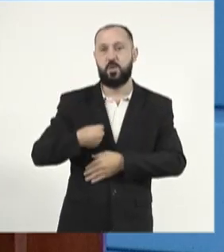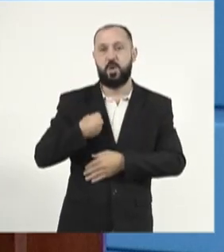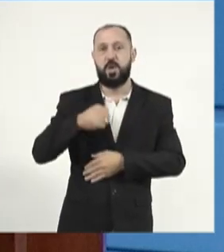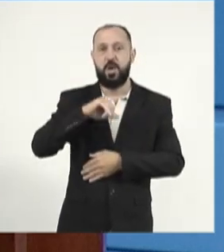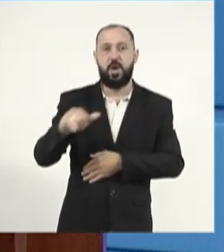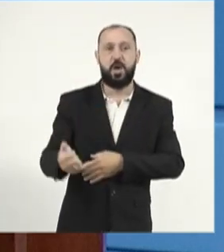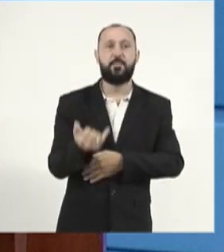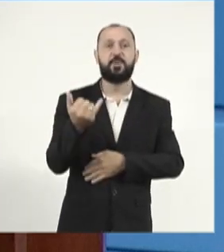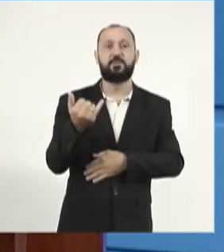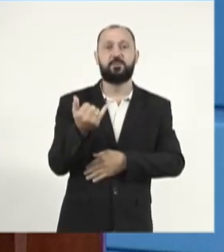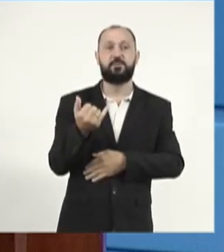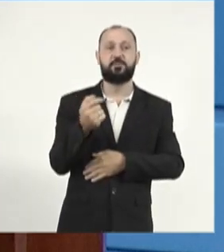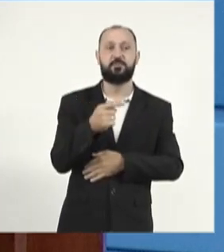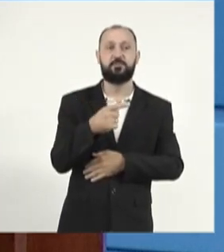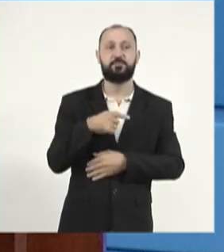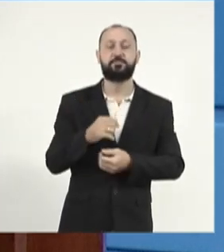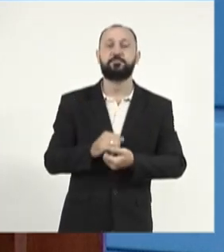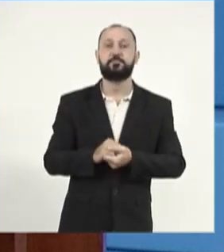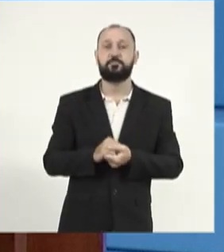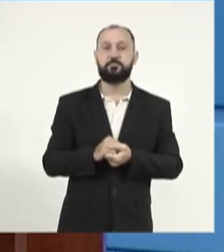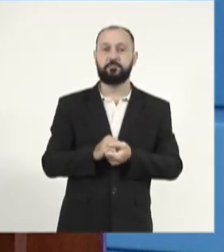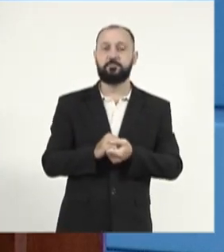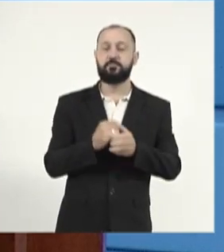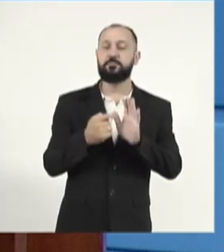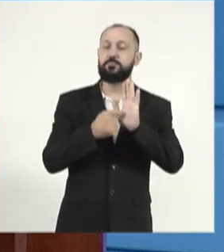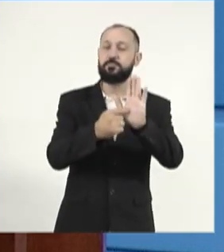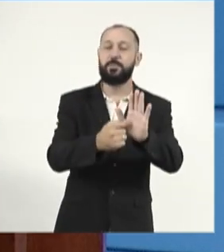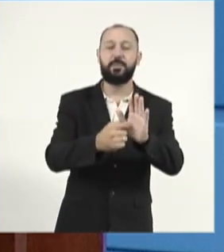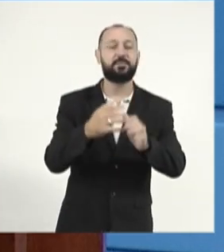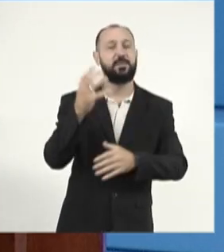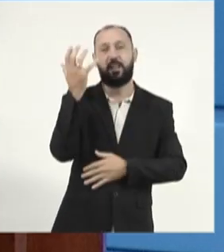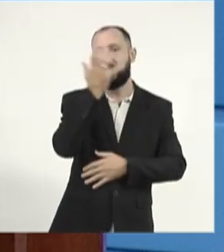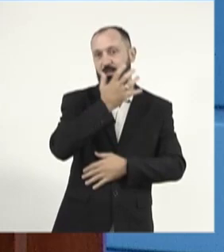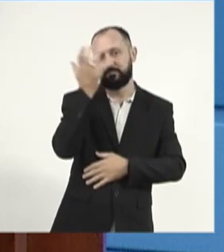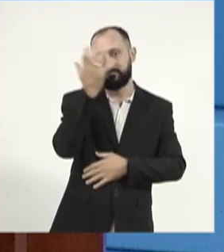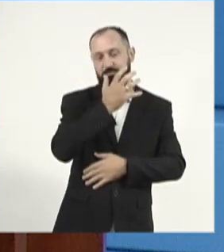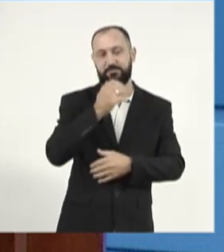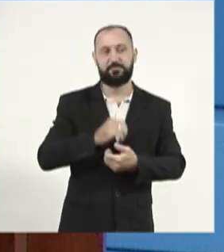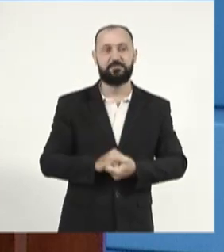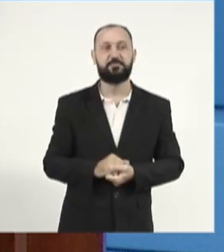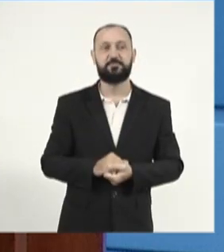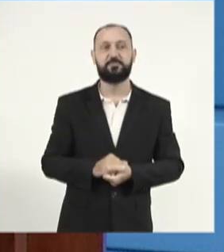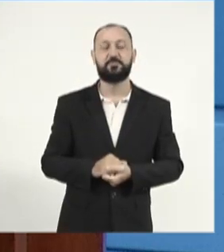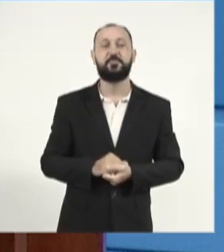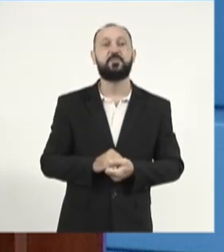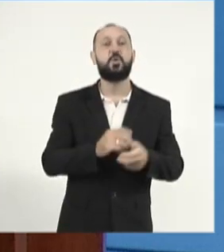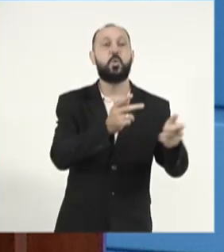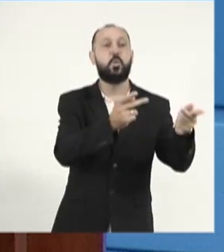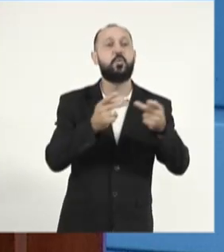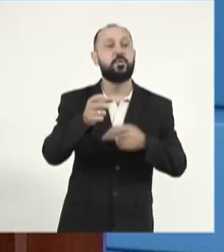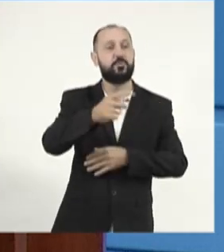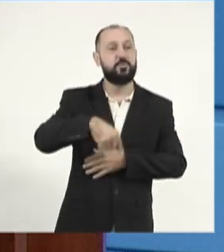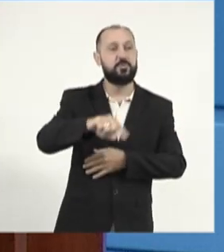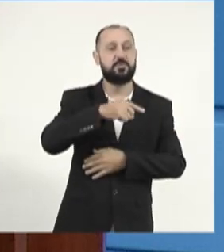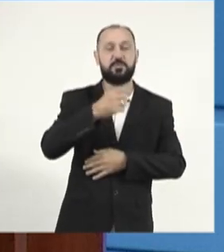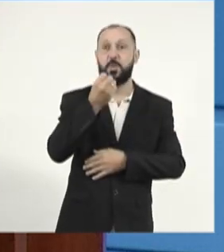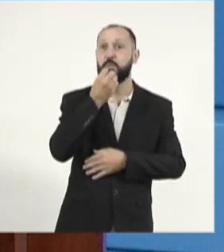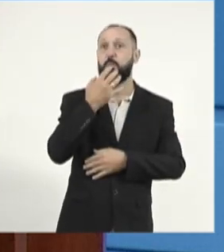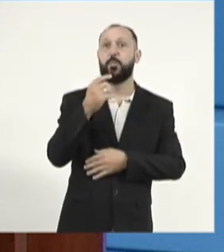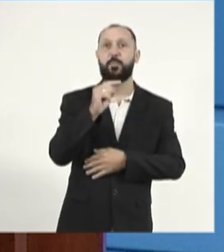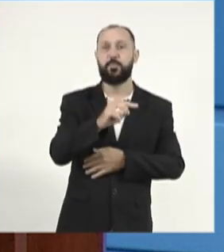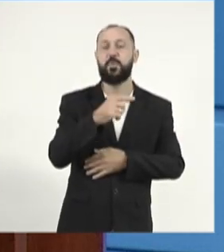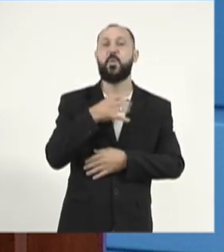participar dessa apresentação e de uma peça linda, inclusive, que convido vocês a assistir, que vale muito a